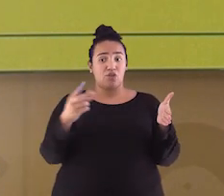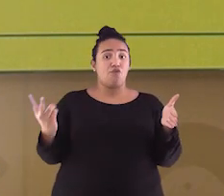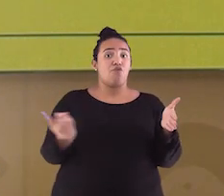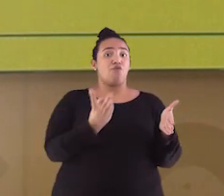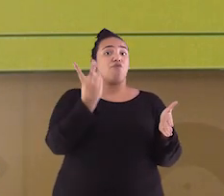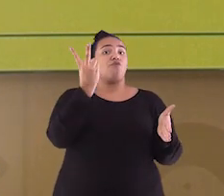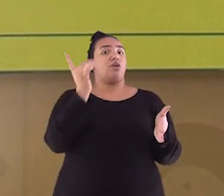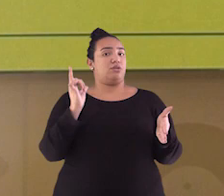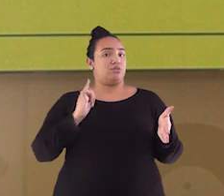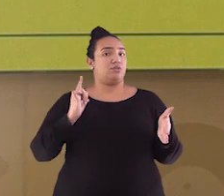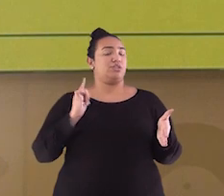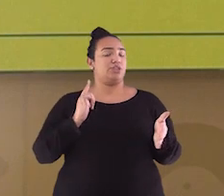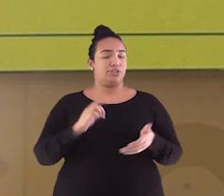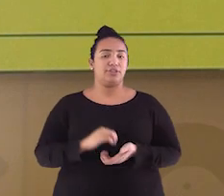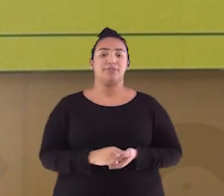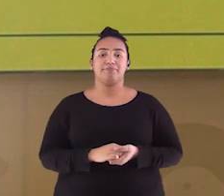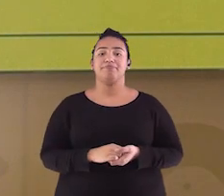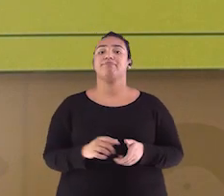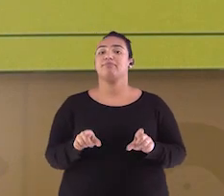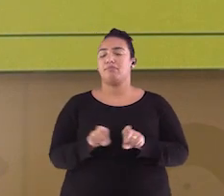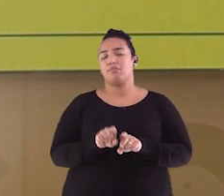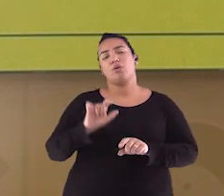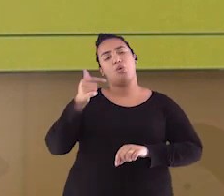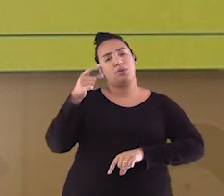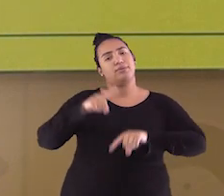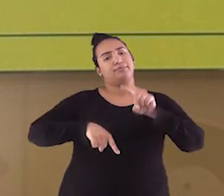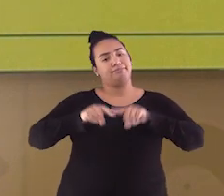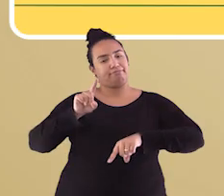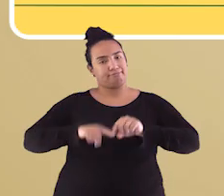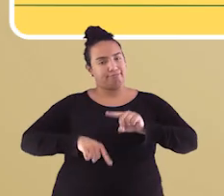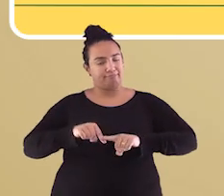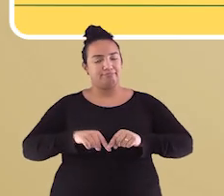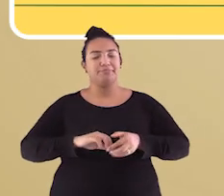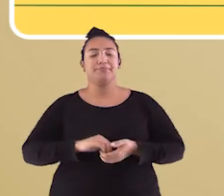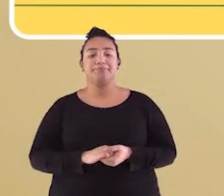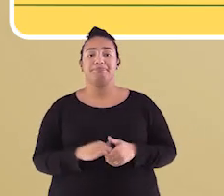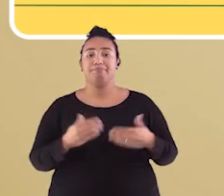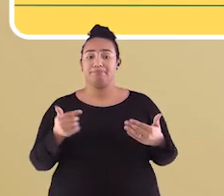do planeta, além de outros produtos orientais.